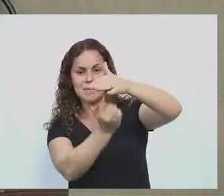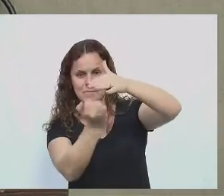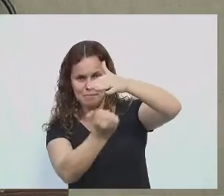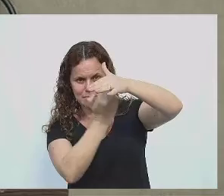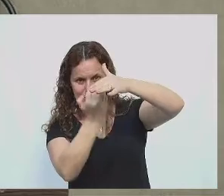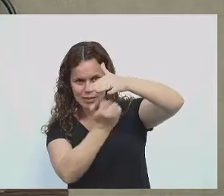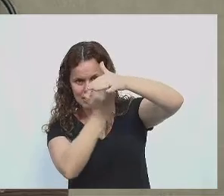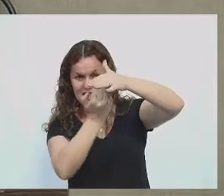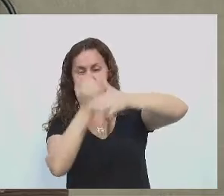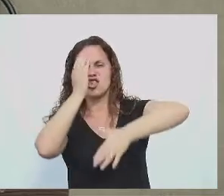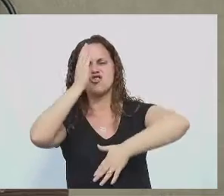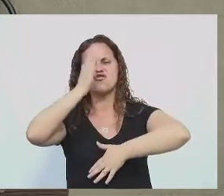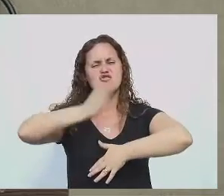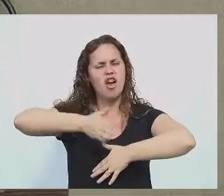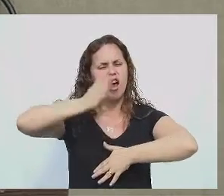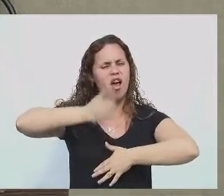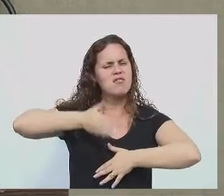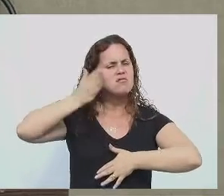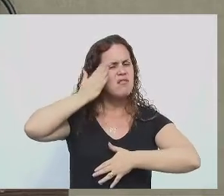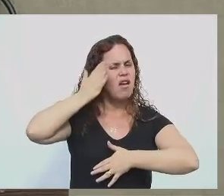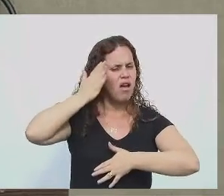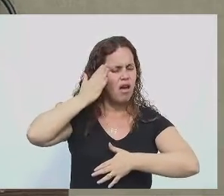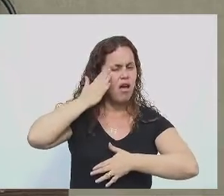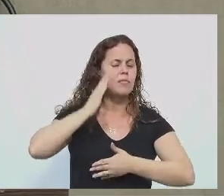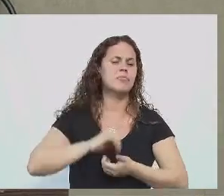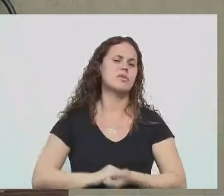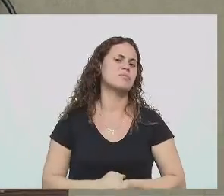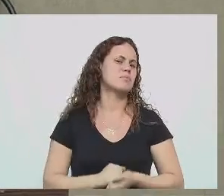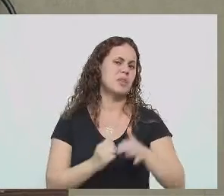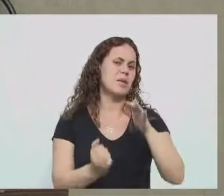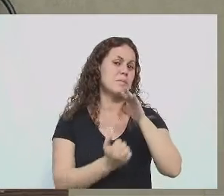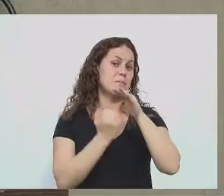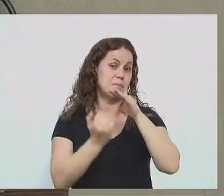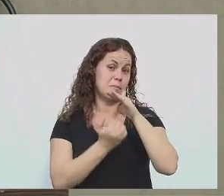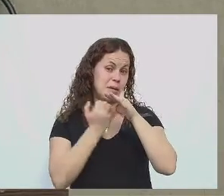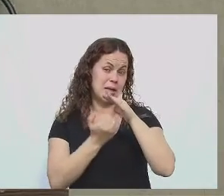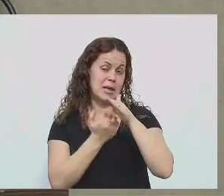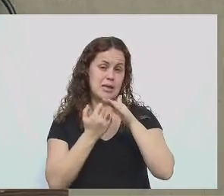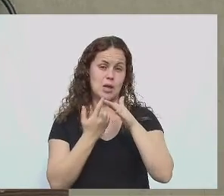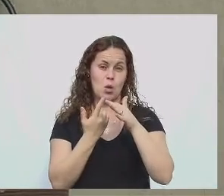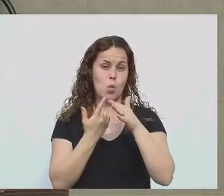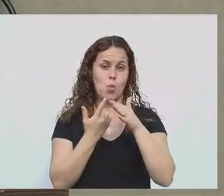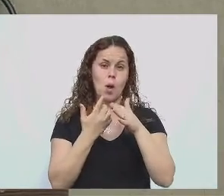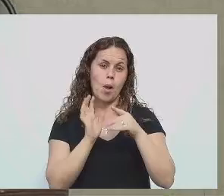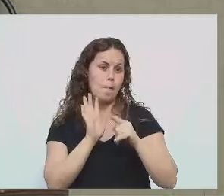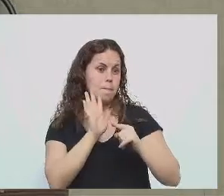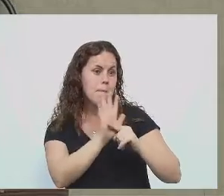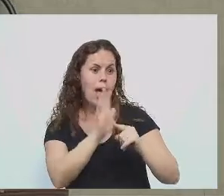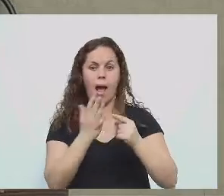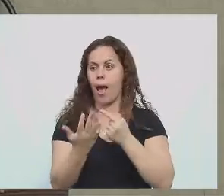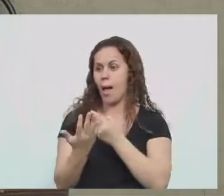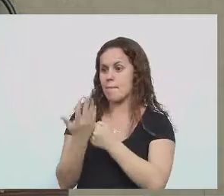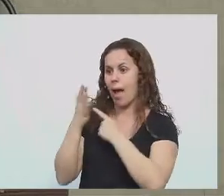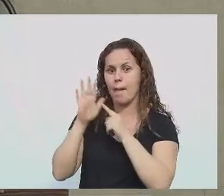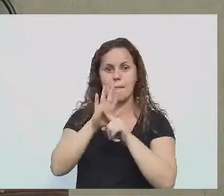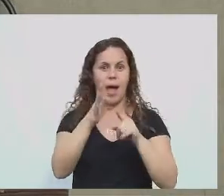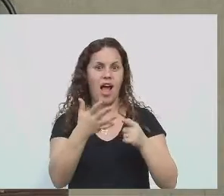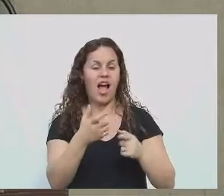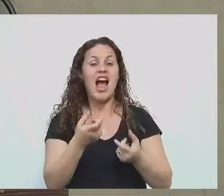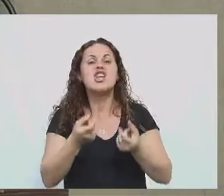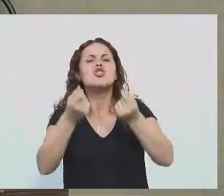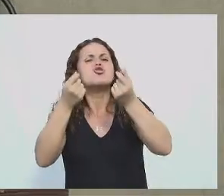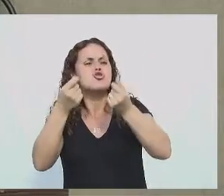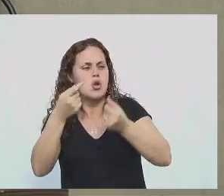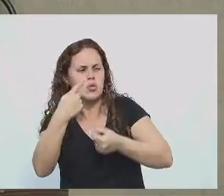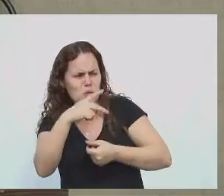já são ali, elas são... Uma manipula a outra. Você vai lá, você joga seu preço X,